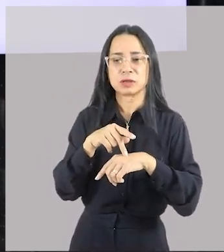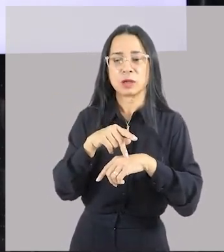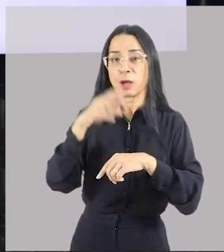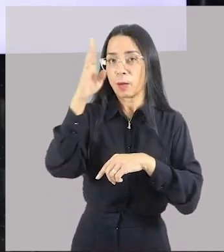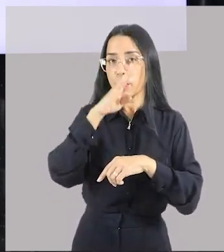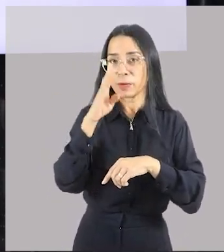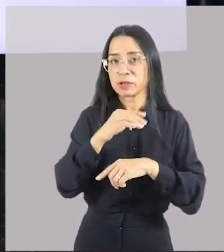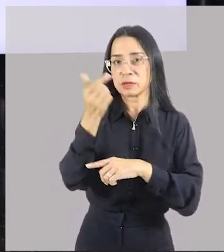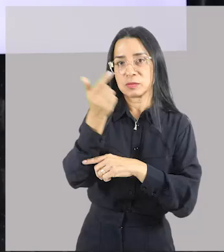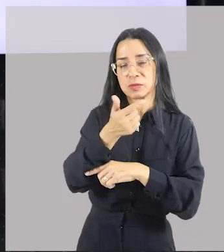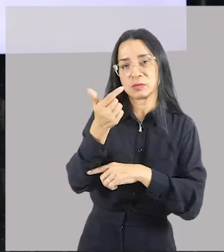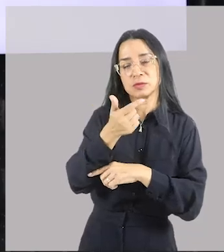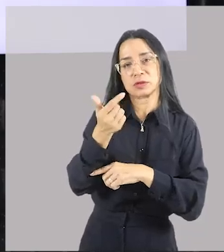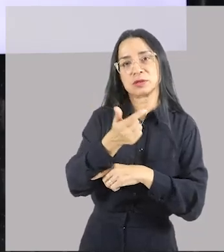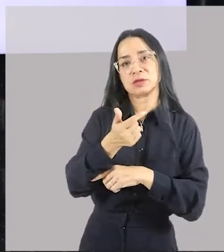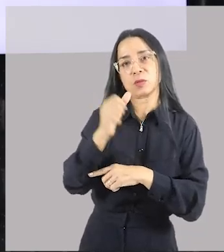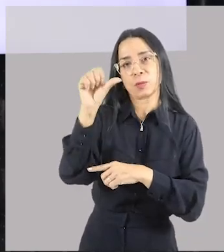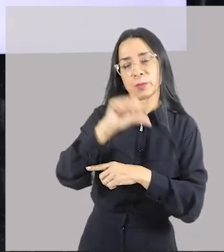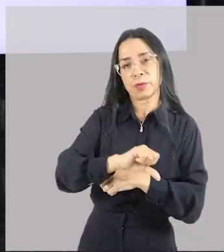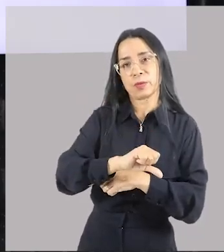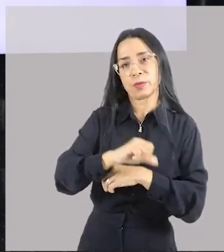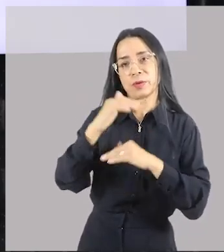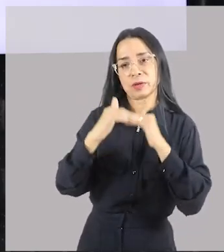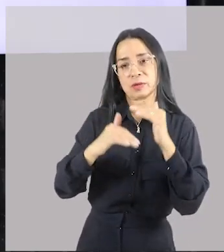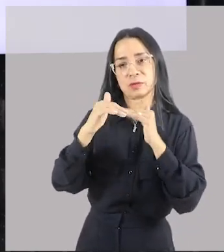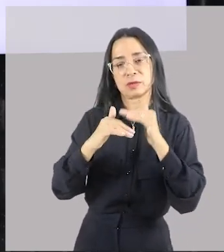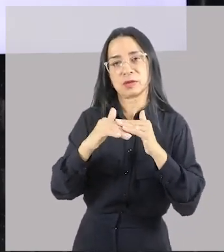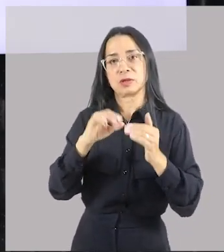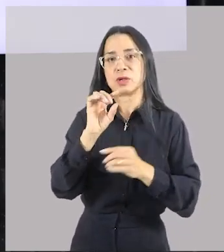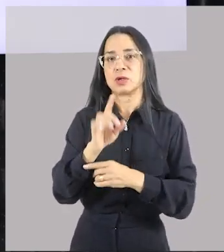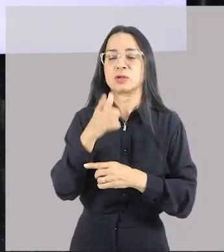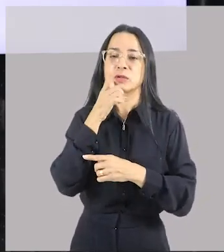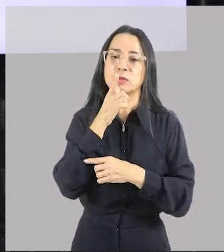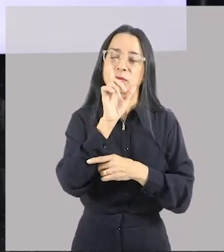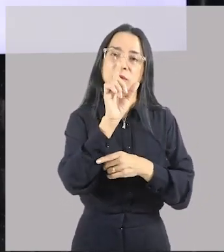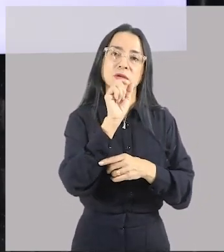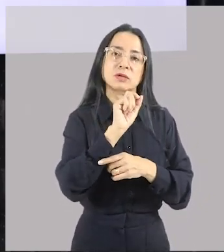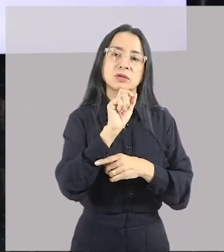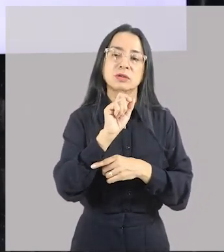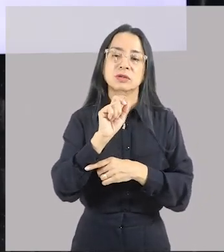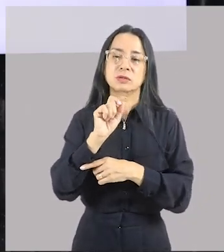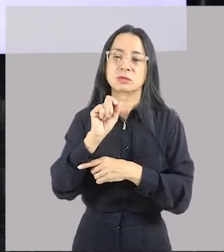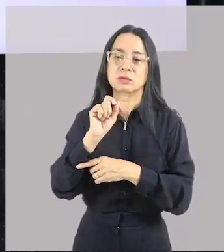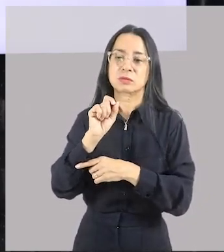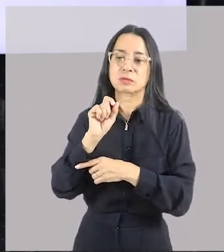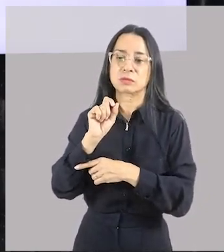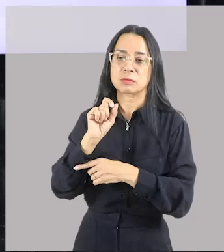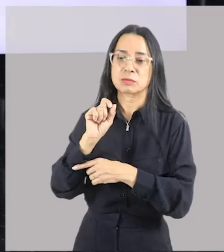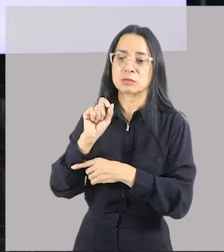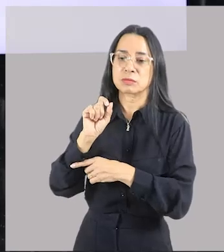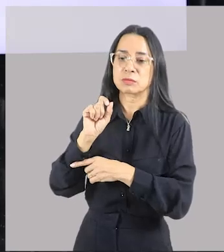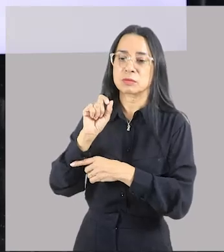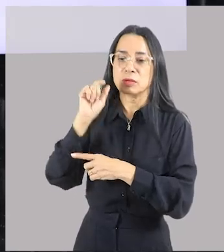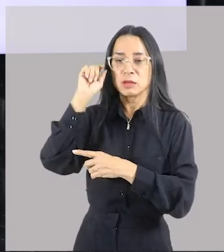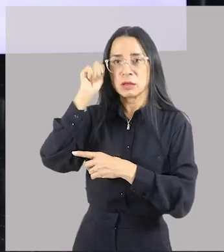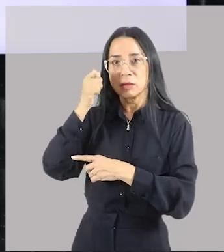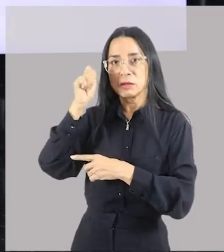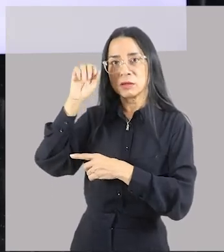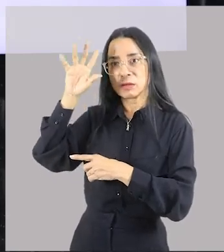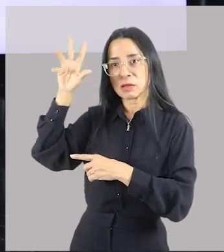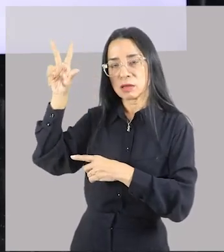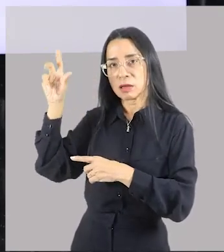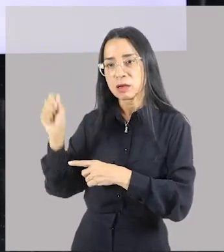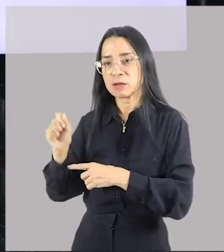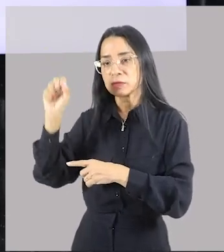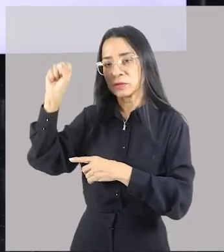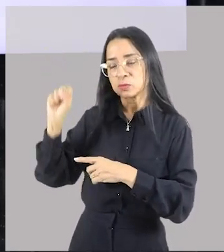o segundo pior em desigualdade. A gente só ganha da África do Sul. A África do Sul consegue ser mais desigual